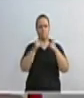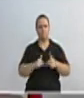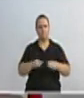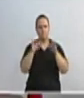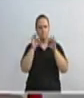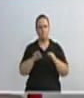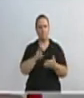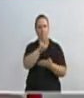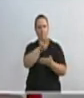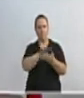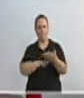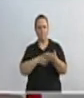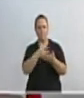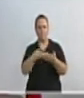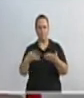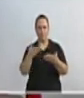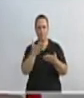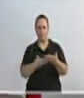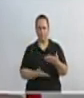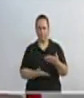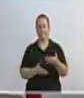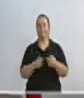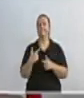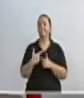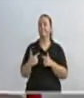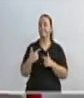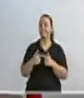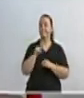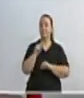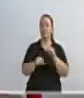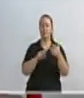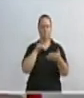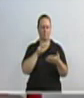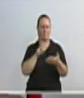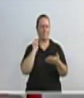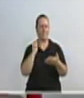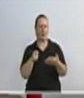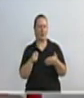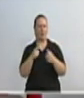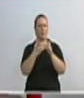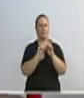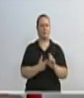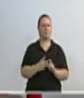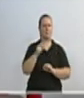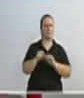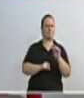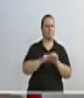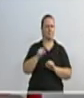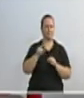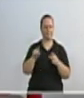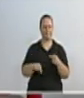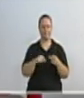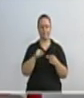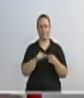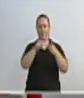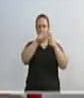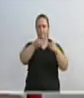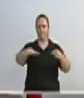eram problemas que todos nós tínhamos, de saber o que devia e o que estava pagando, né? Expandir os